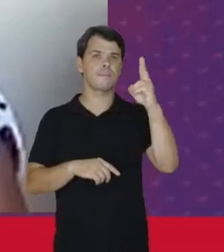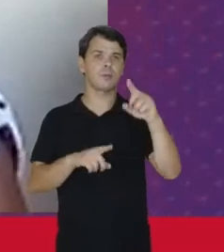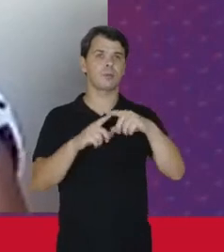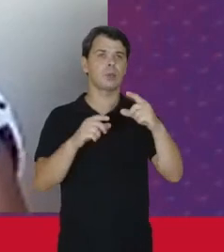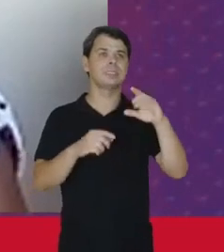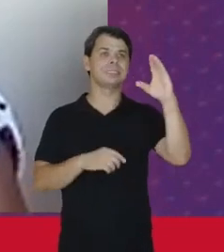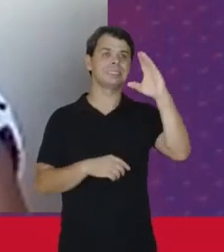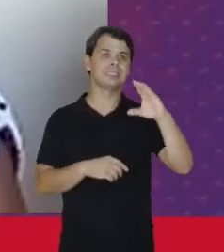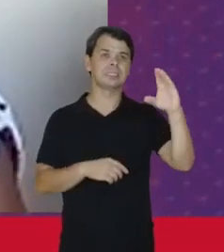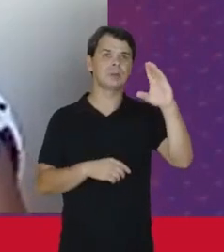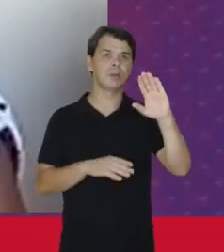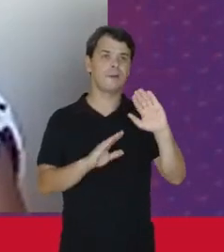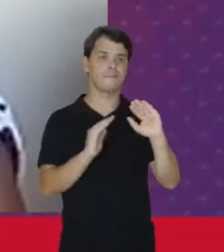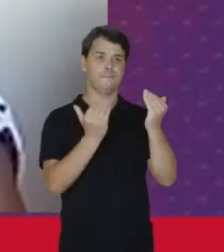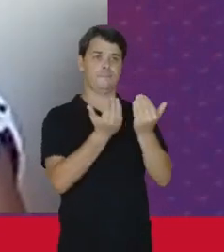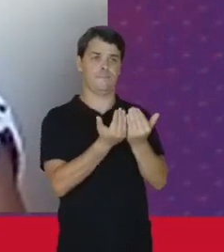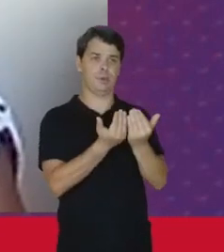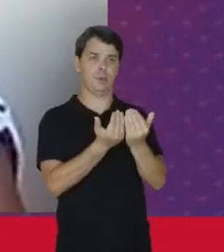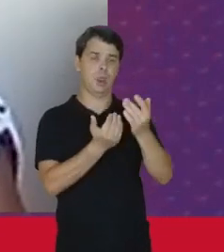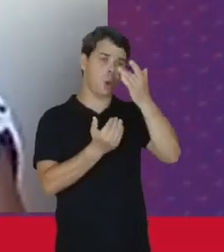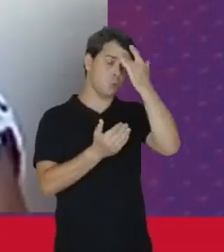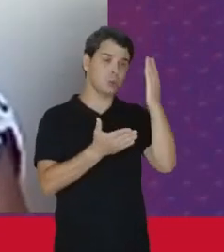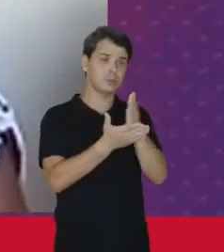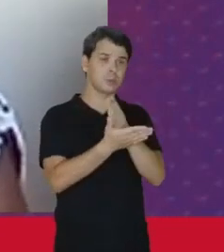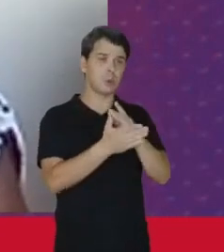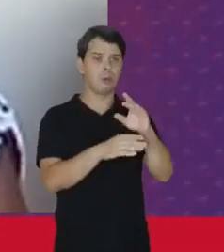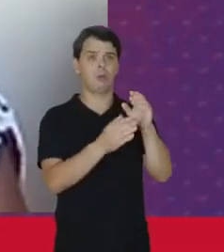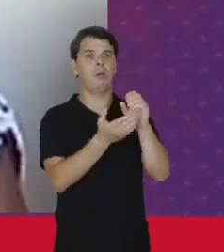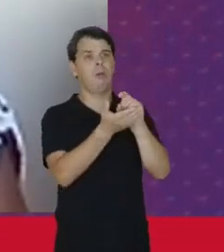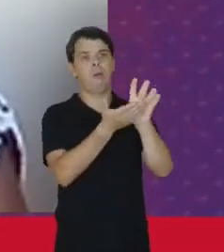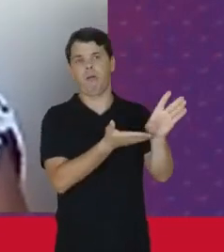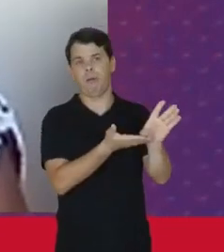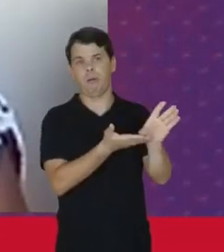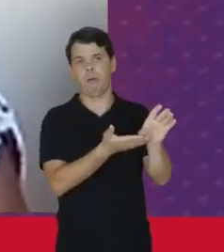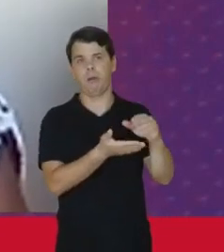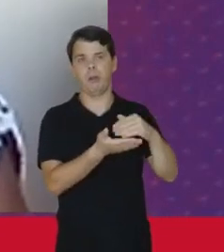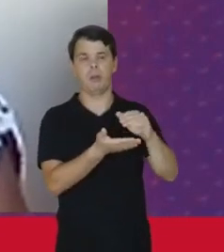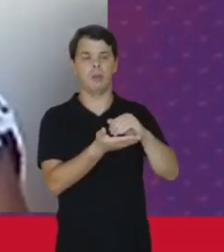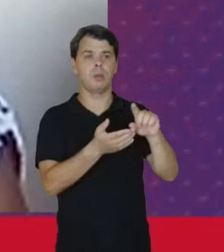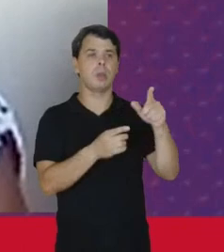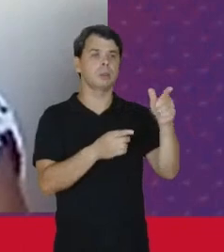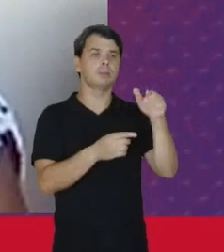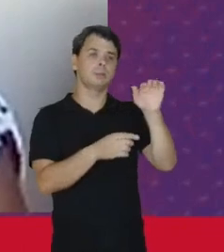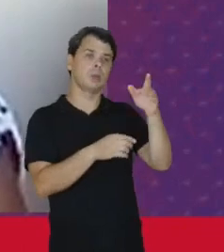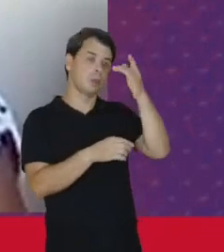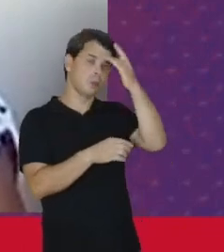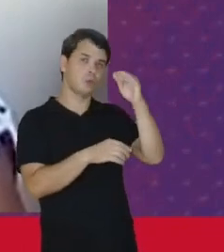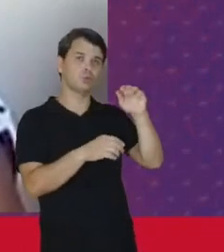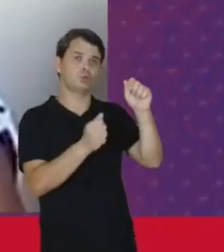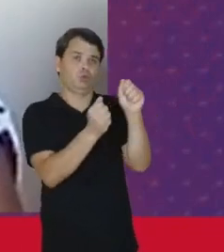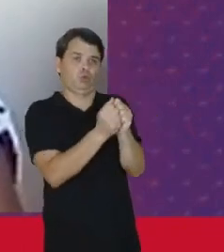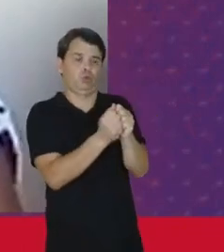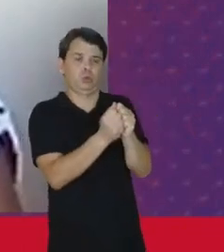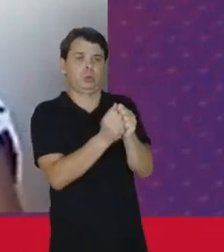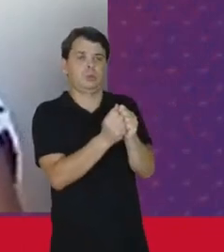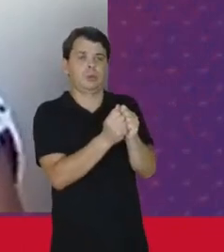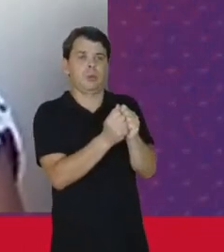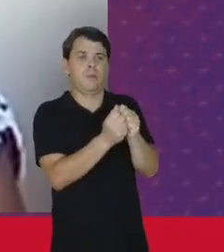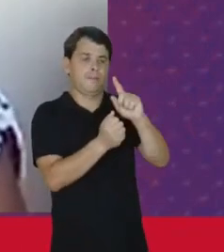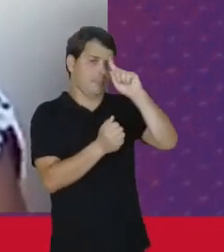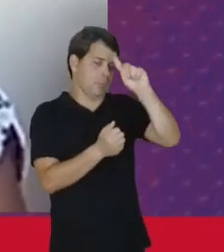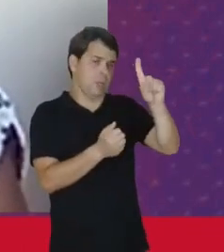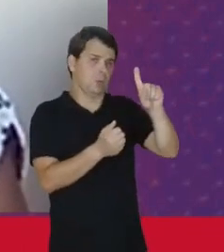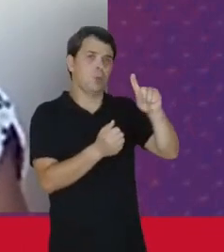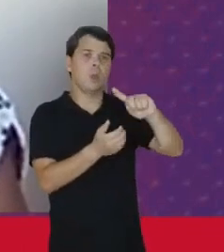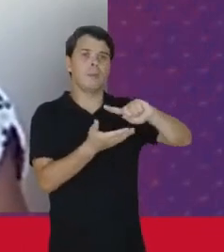Ceilândia, fechou o prédio aqui e mandou algumas pessoas embora. E eu estava nesse meio, né, junto com essas pessoas que foram mandadas